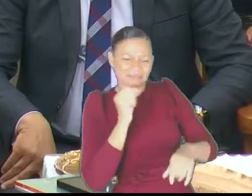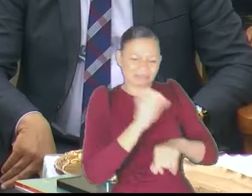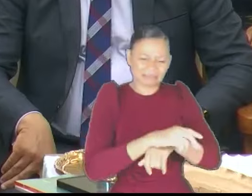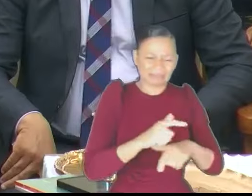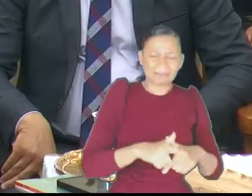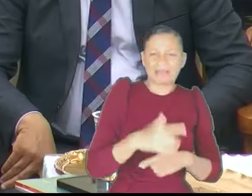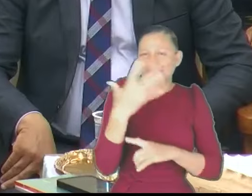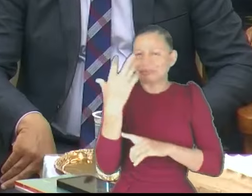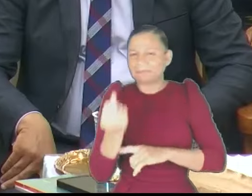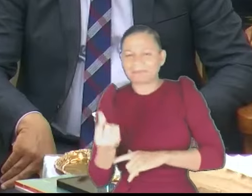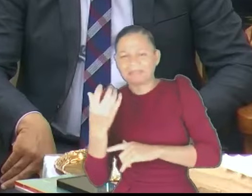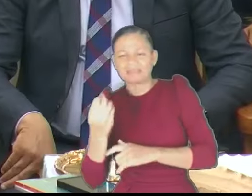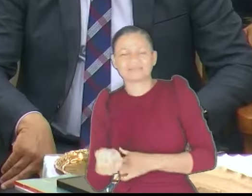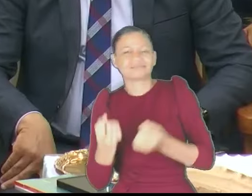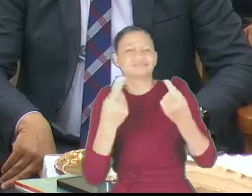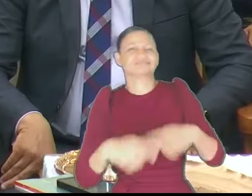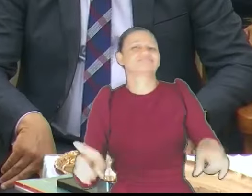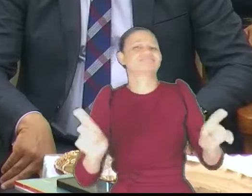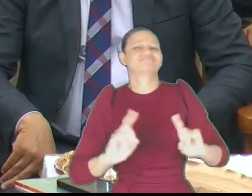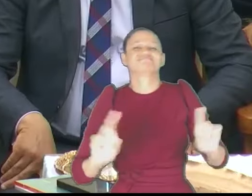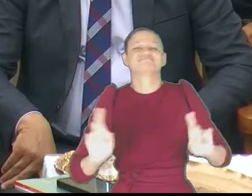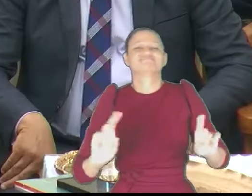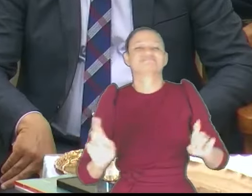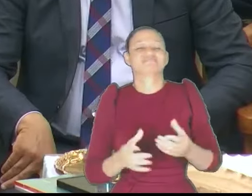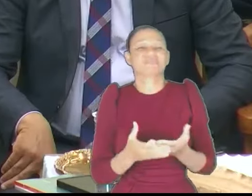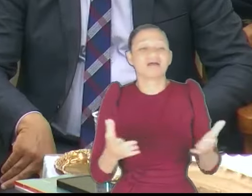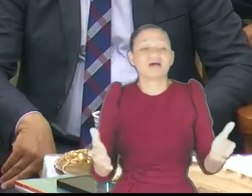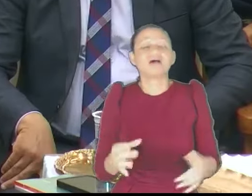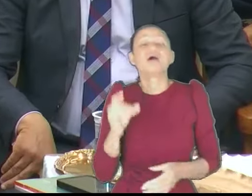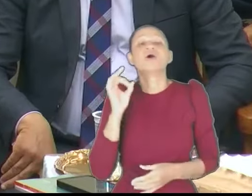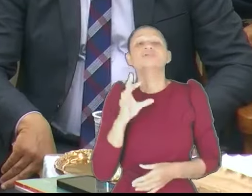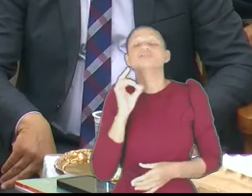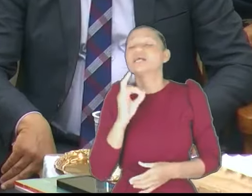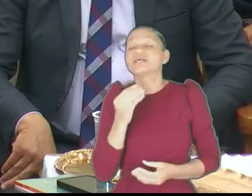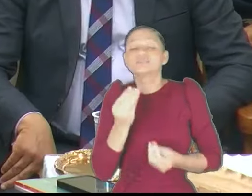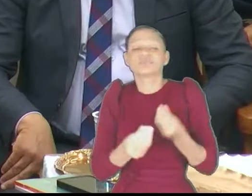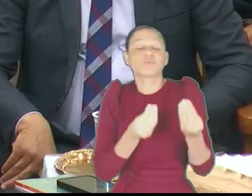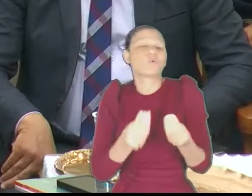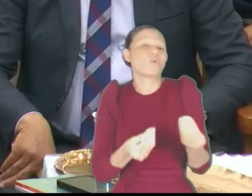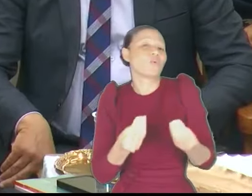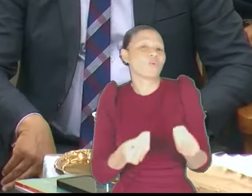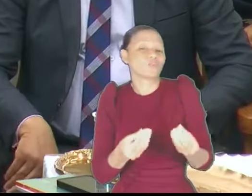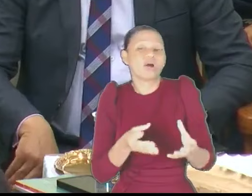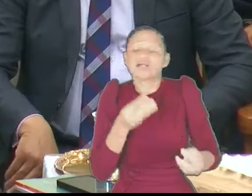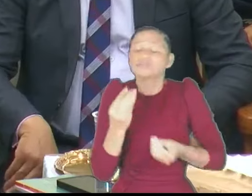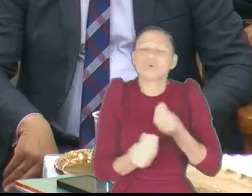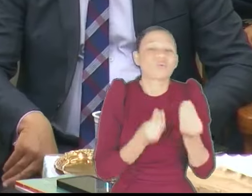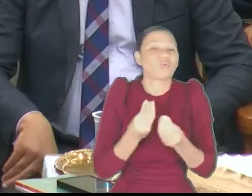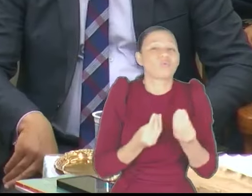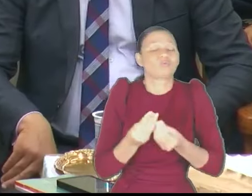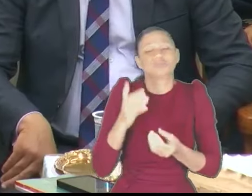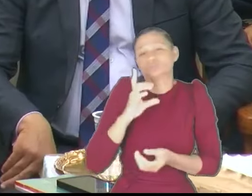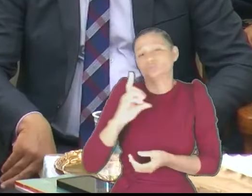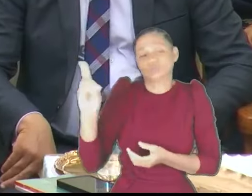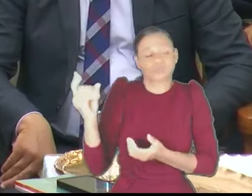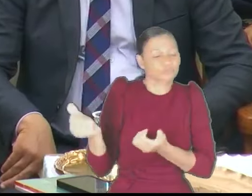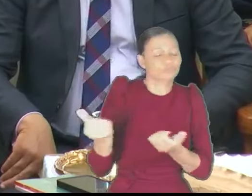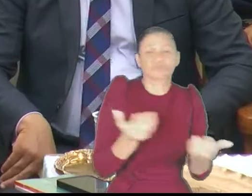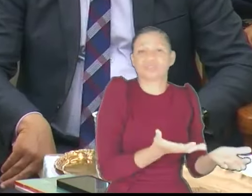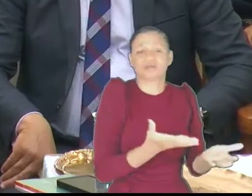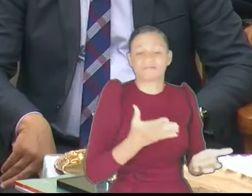previdência. Não, pastor, não. Diga assim: isso é apenas meio. Diga comigo: isso é apenas meio. A